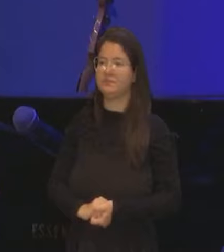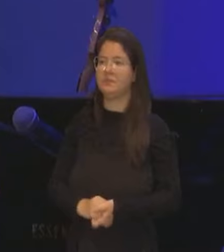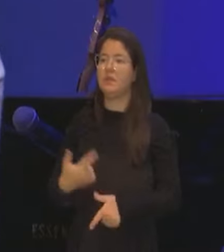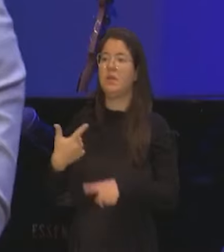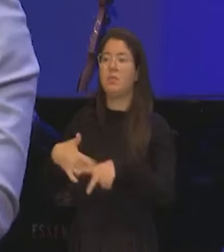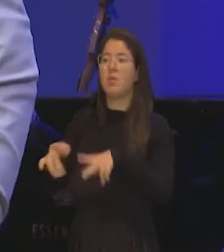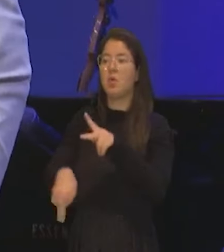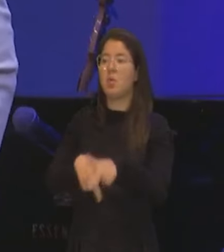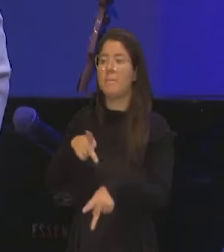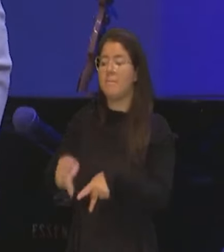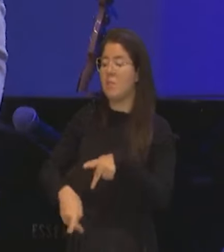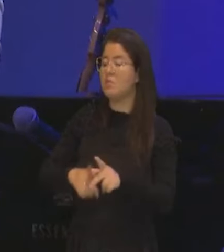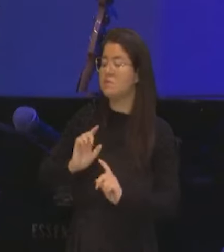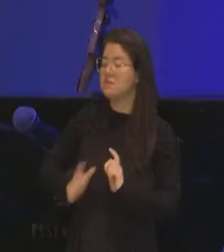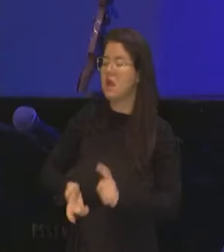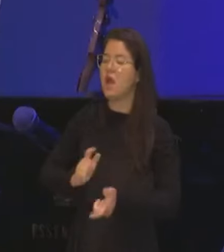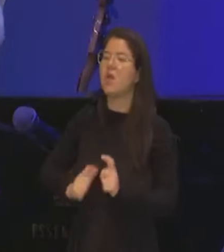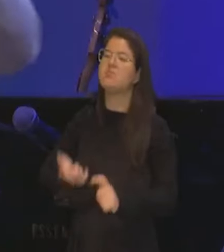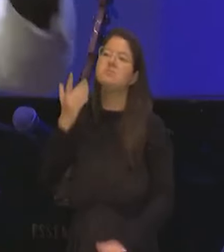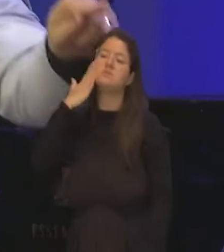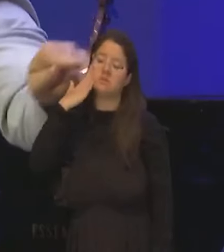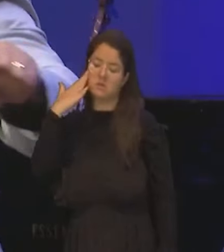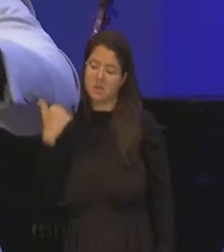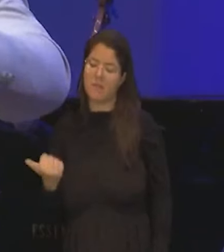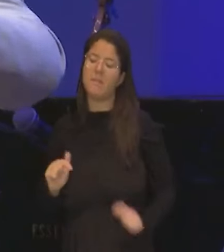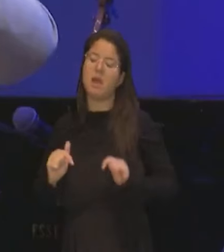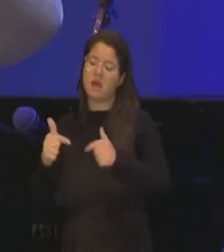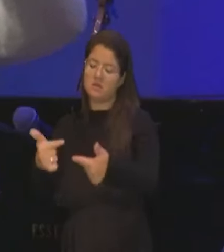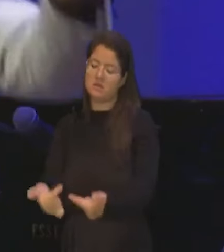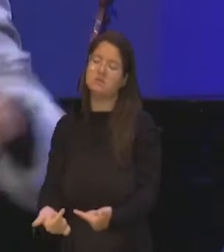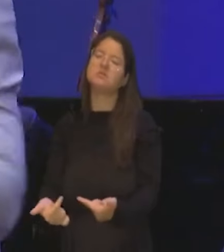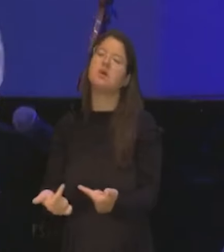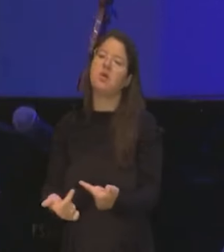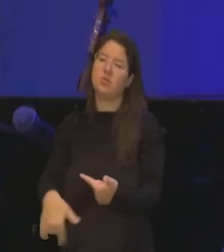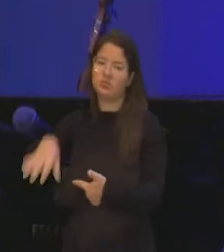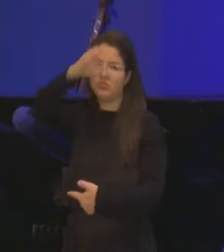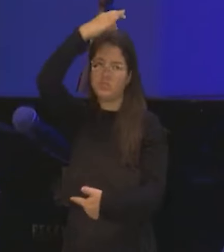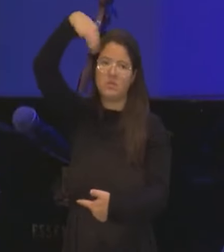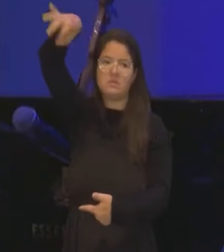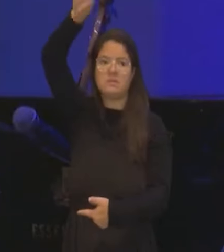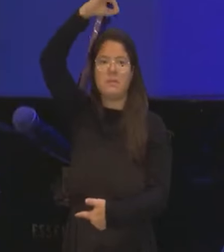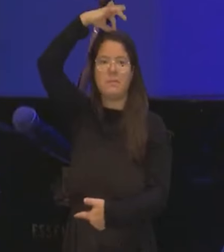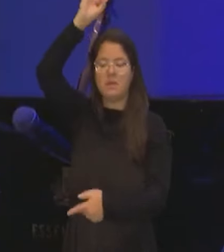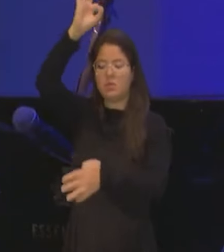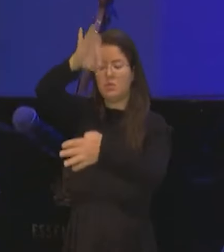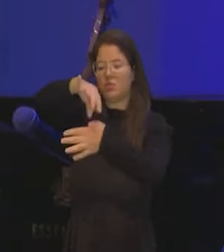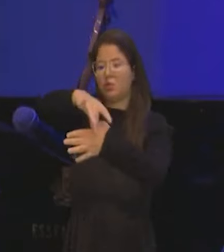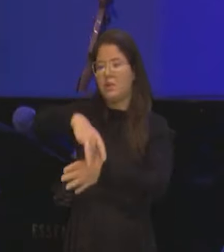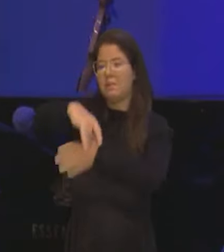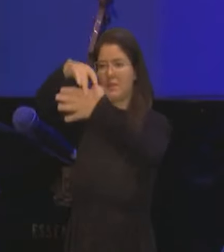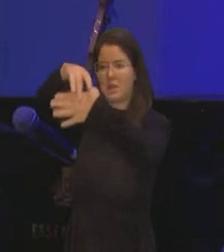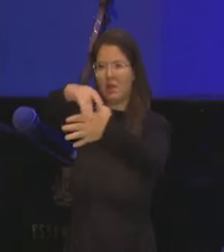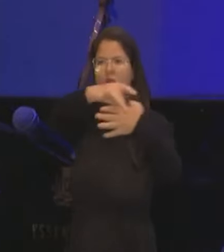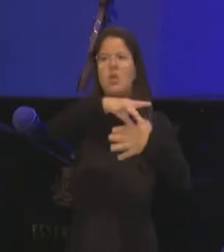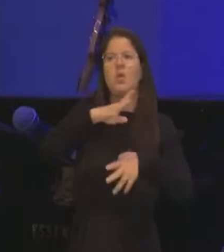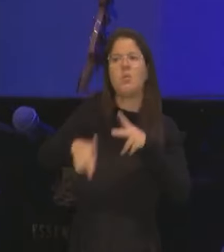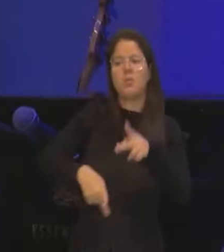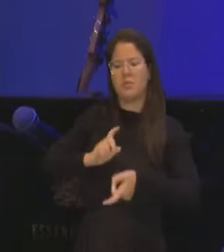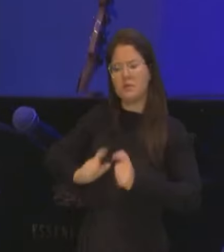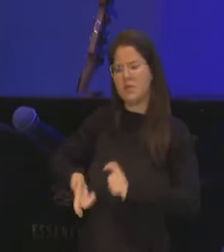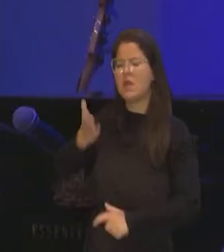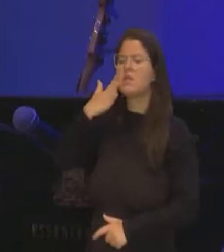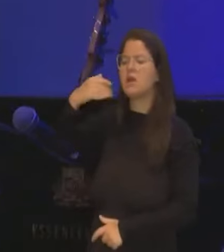Porque o povo de Israel reconhecia a ação do Espírito Santo sobre os seus líderes. O povo de Israel reconhecia a ação do Espírito